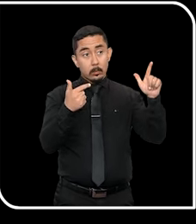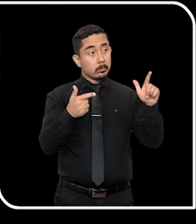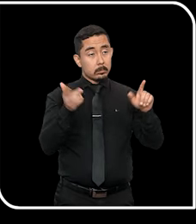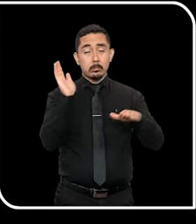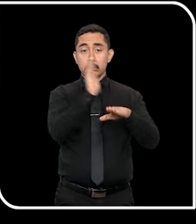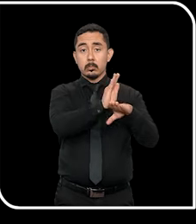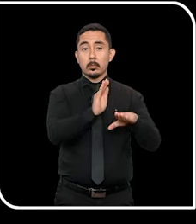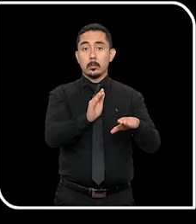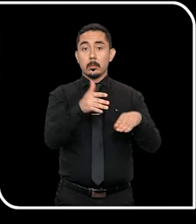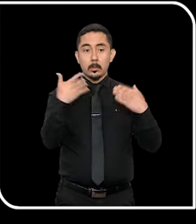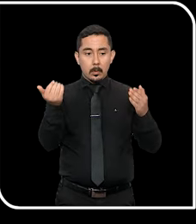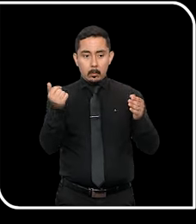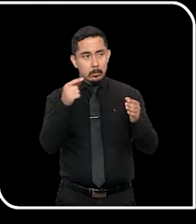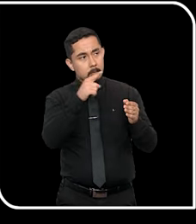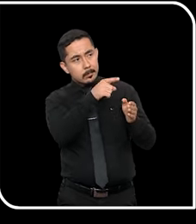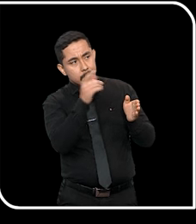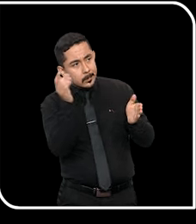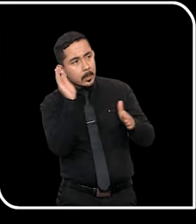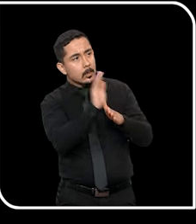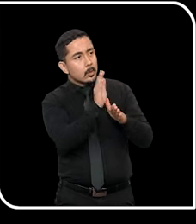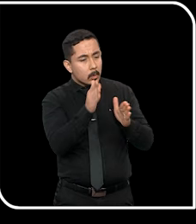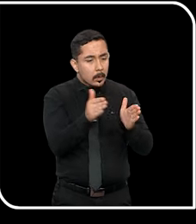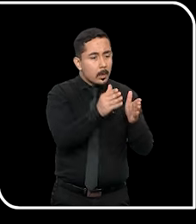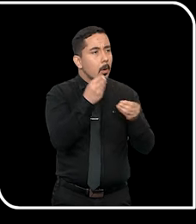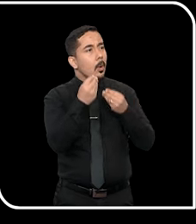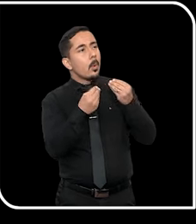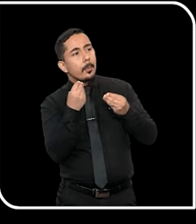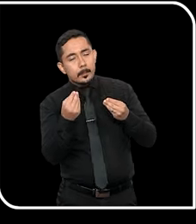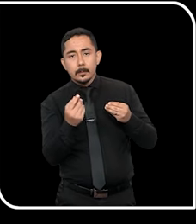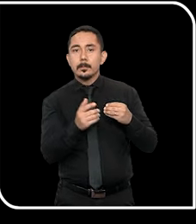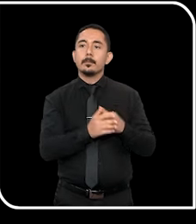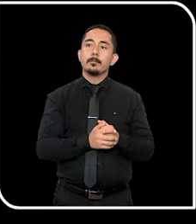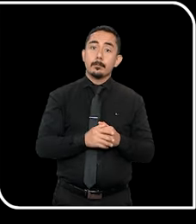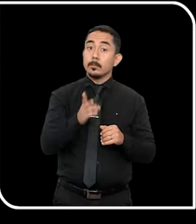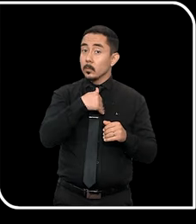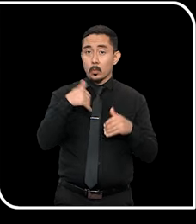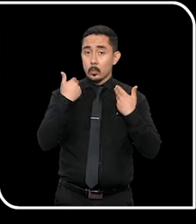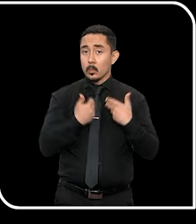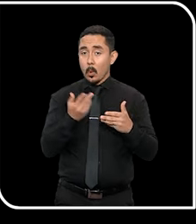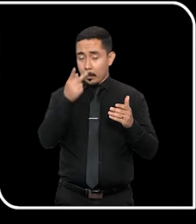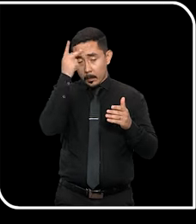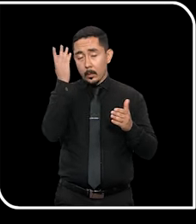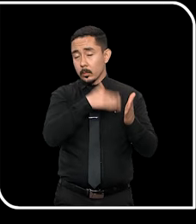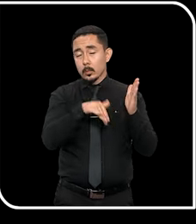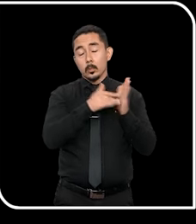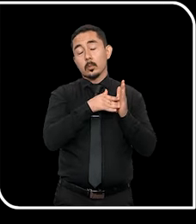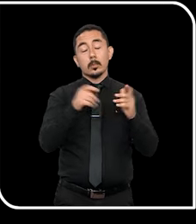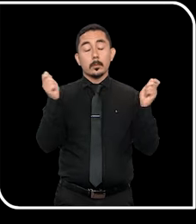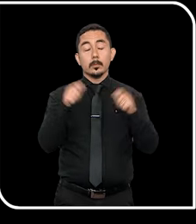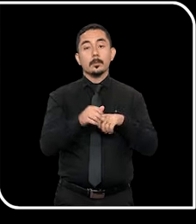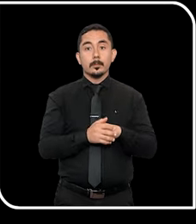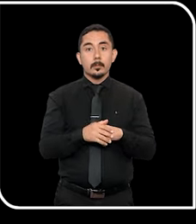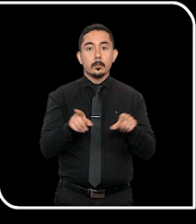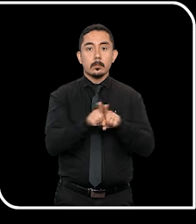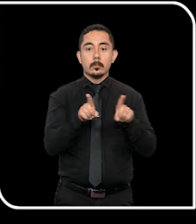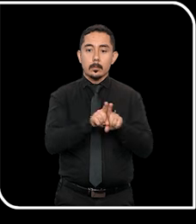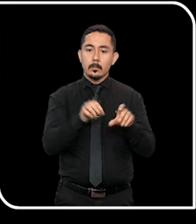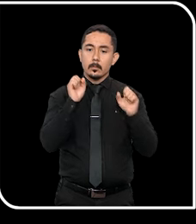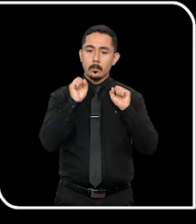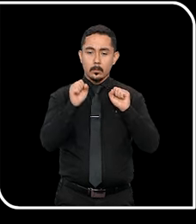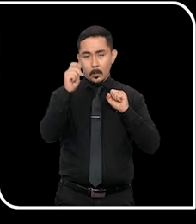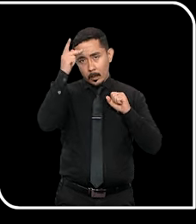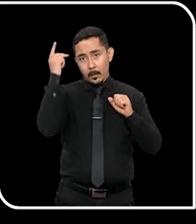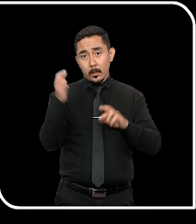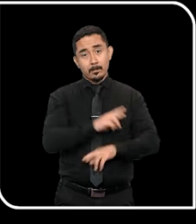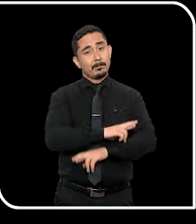objetivando dar acesso alcance para todas as pessoas para todos os corpos é possibilitar a existência de